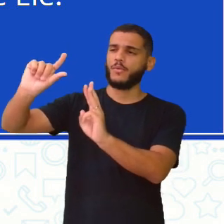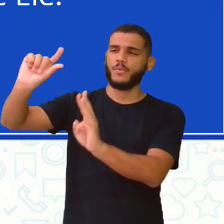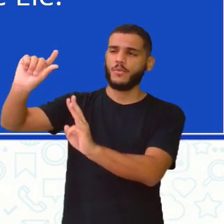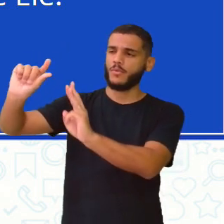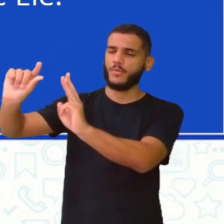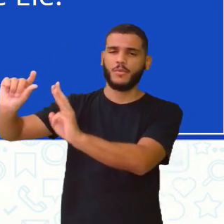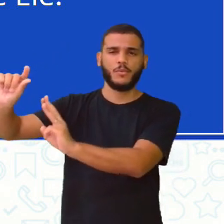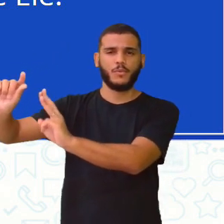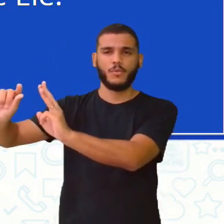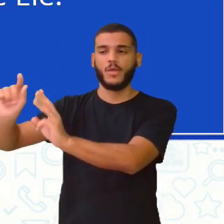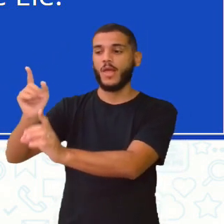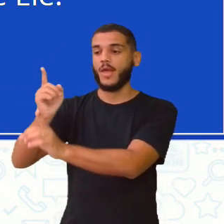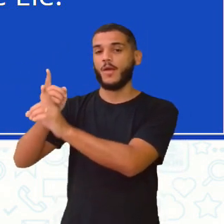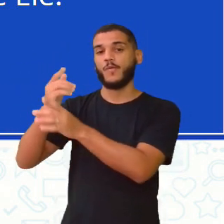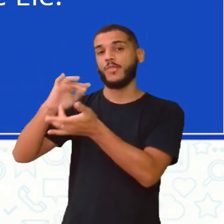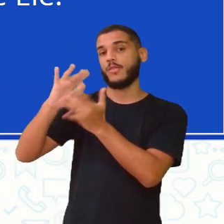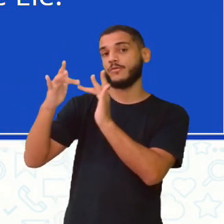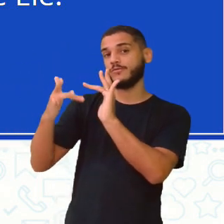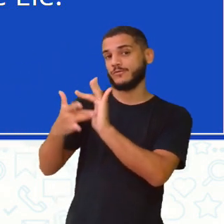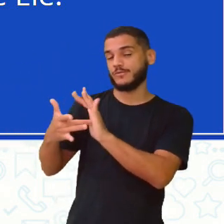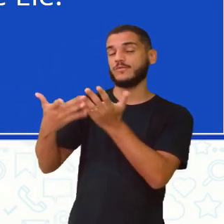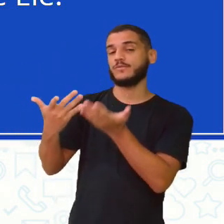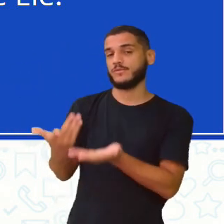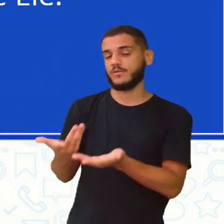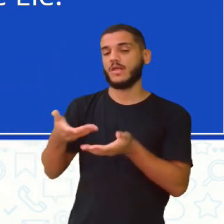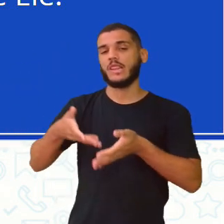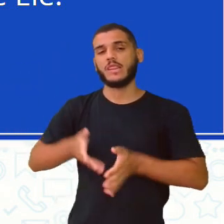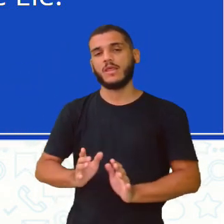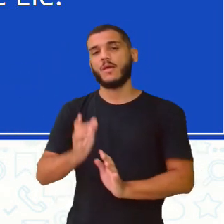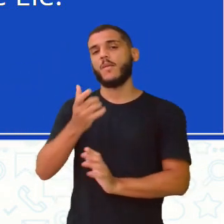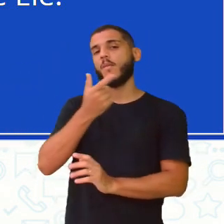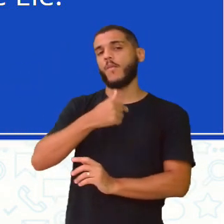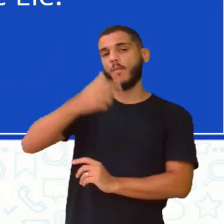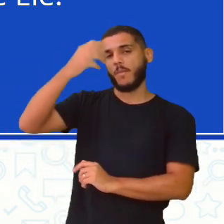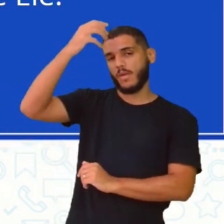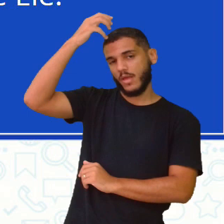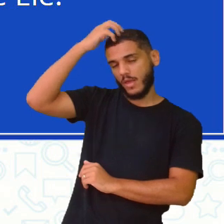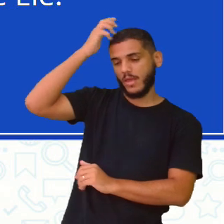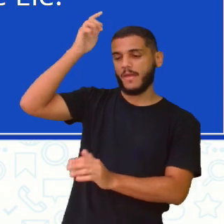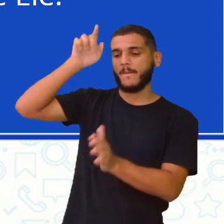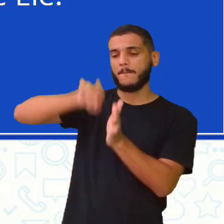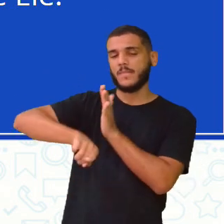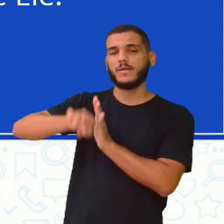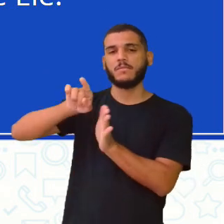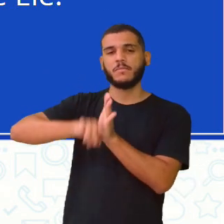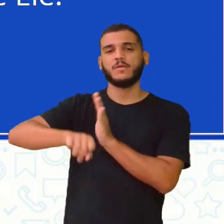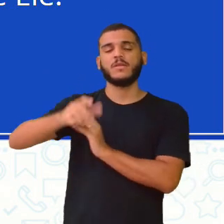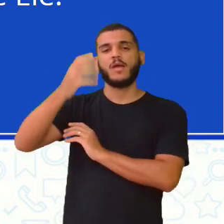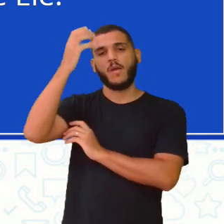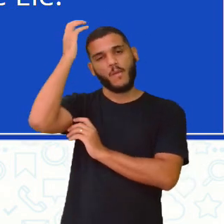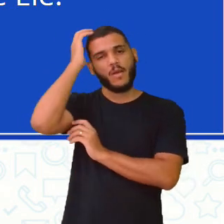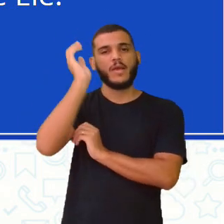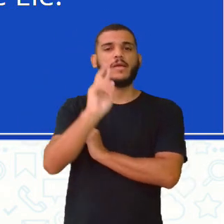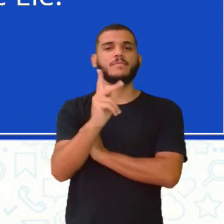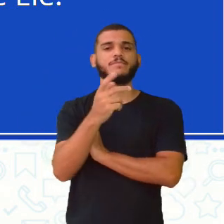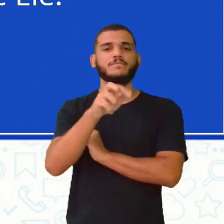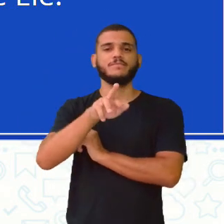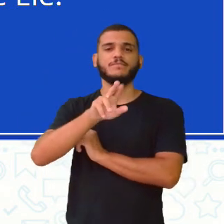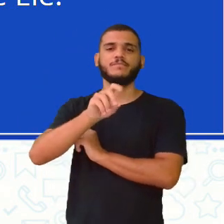se tratava do nascimento de um rei, foram perguntar ao rei Herodes sobre ele.